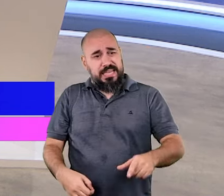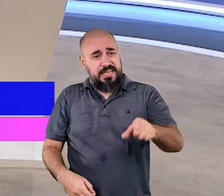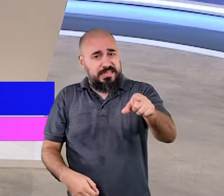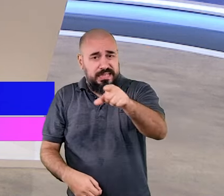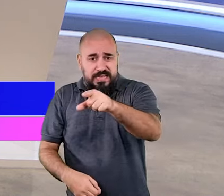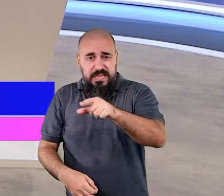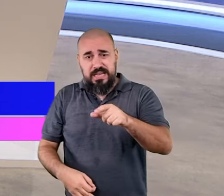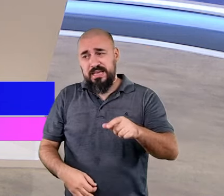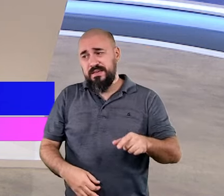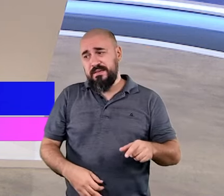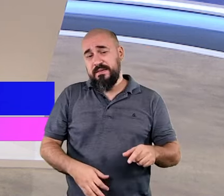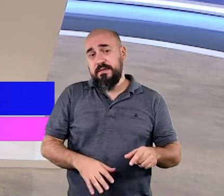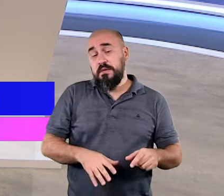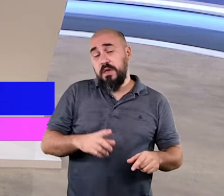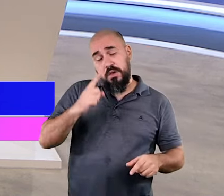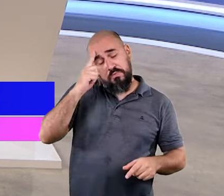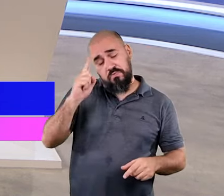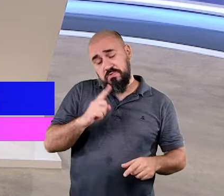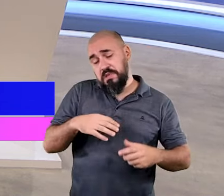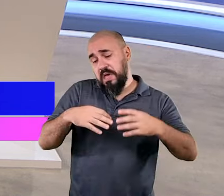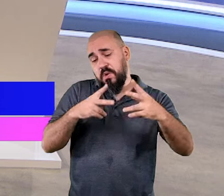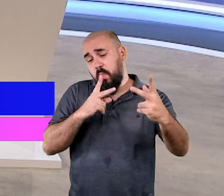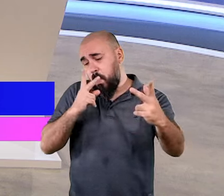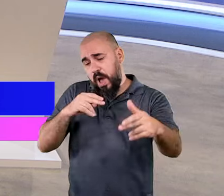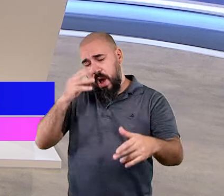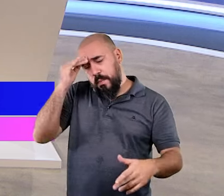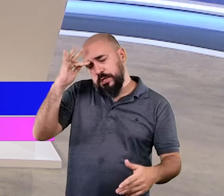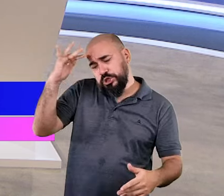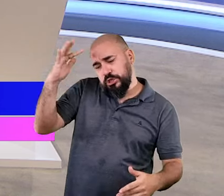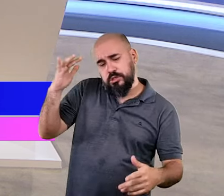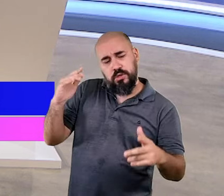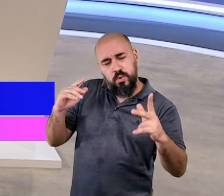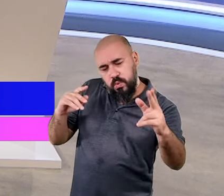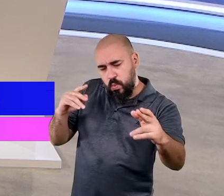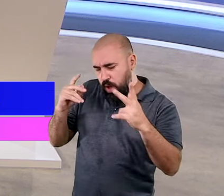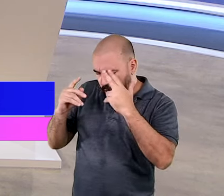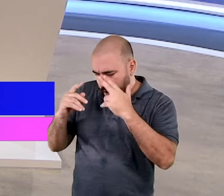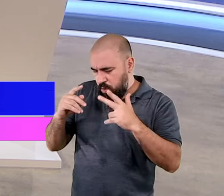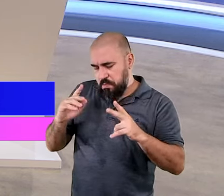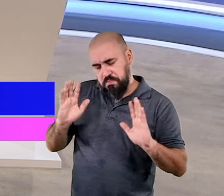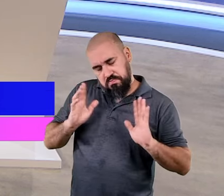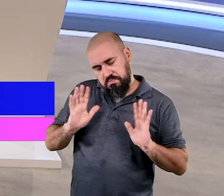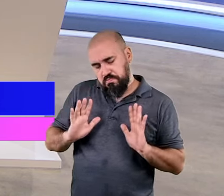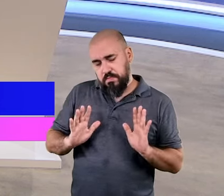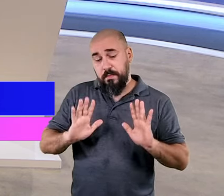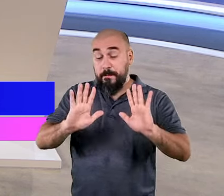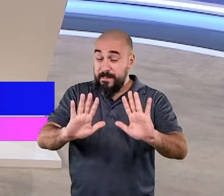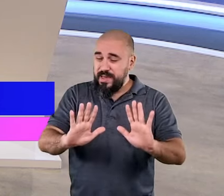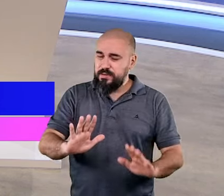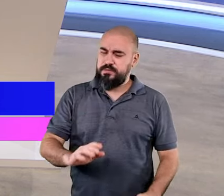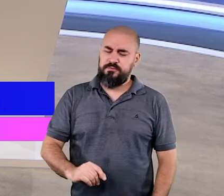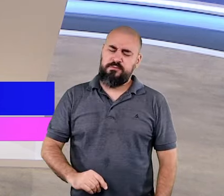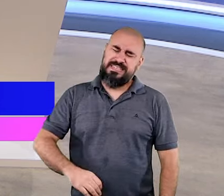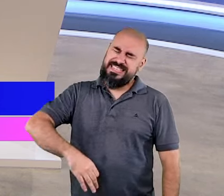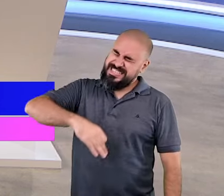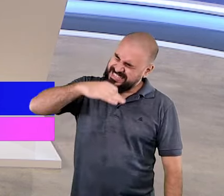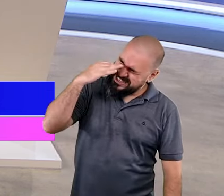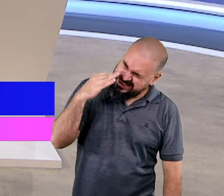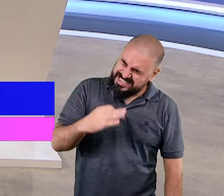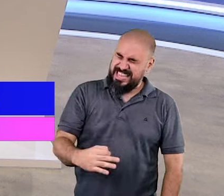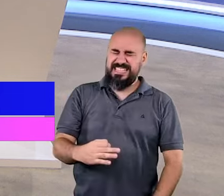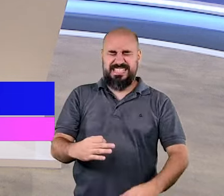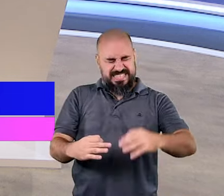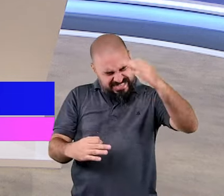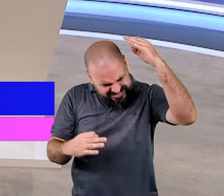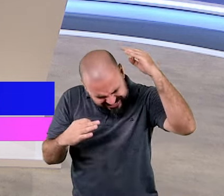exatamente da forma como eu procuro imaginar. Mas existe algo que eu tenho dentro do meu